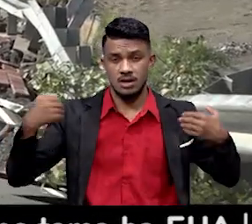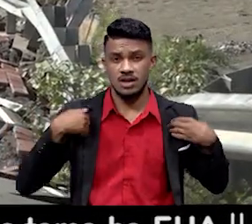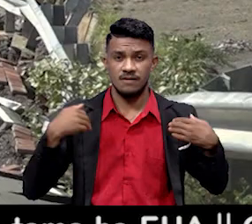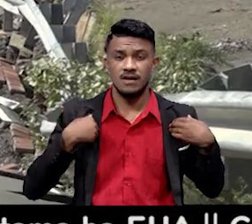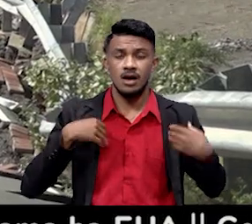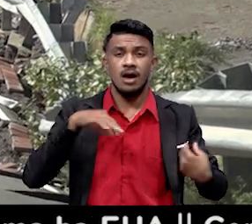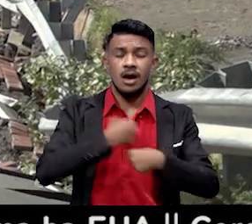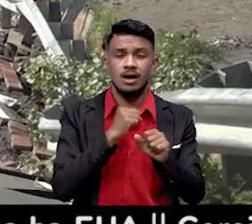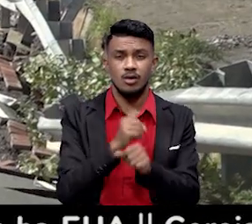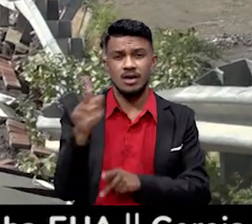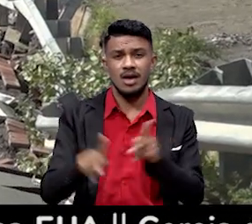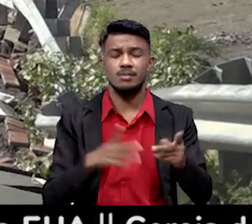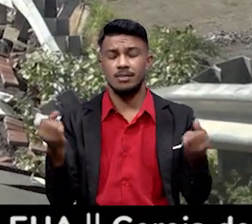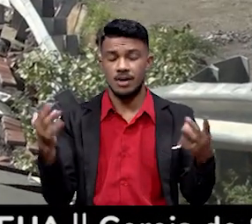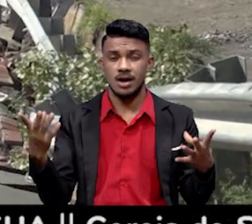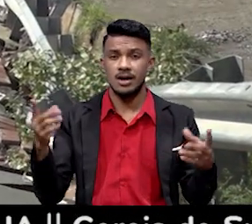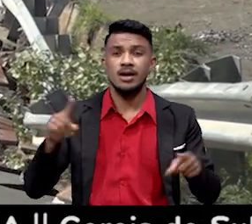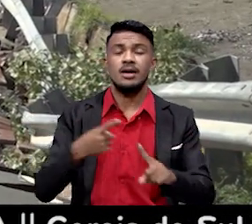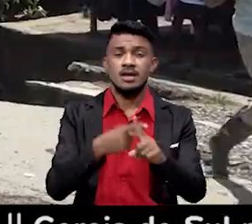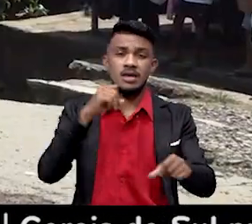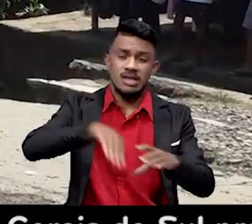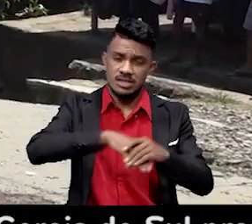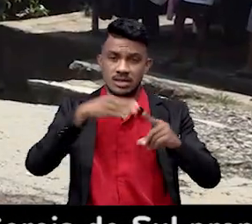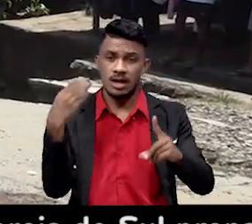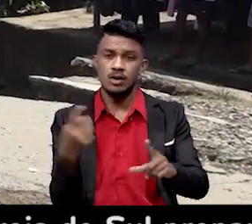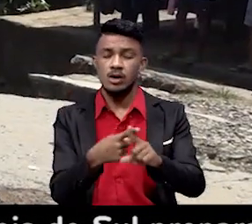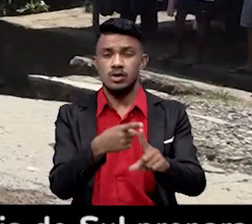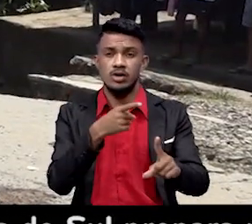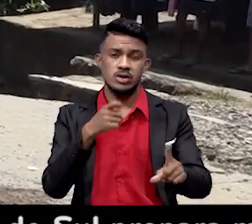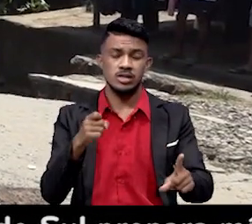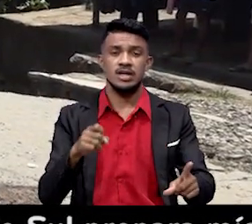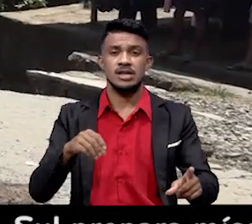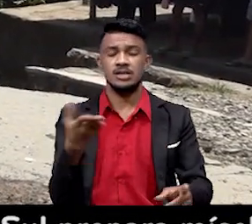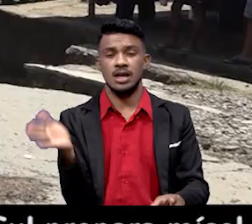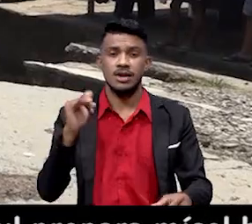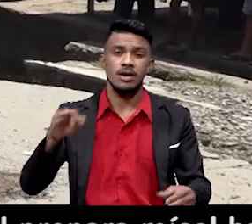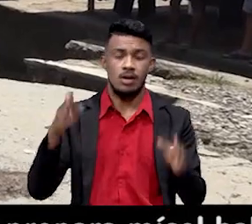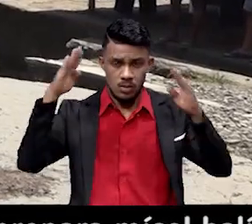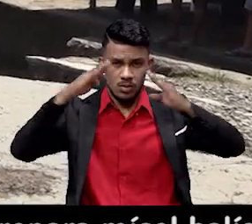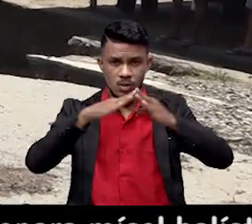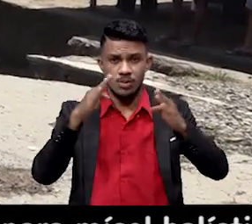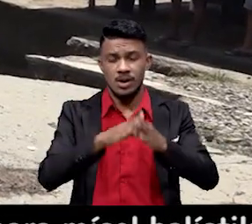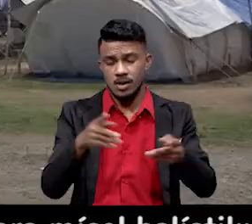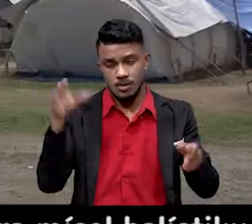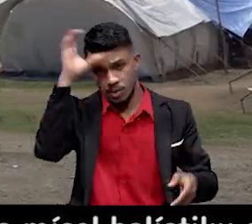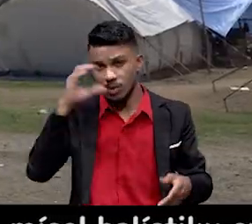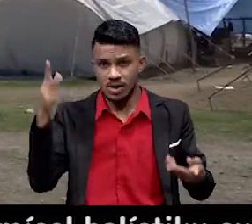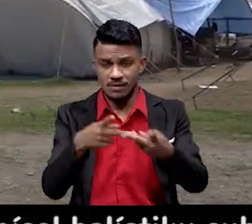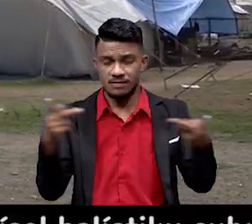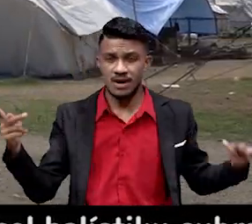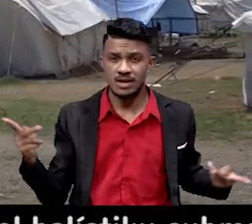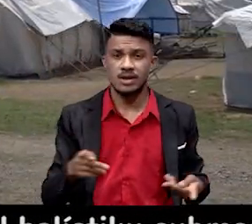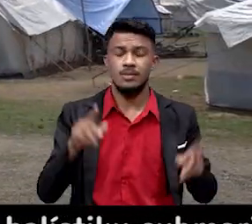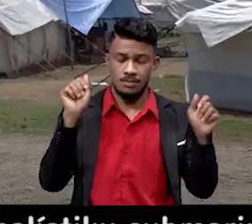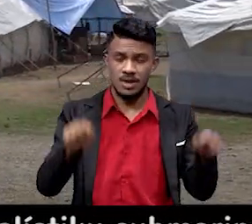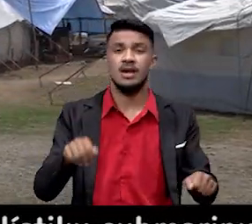obriga komunidade barak tengki sai husik hela sira nia uma hori babuka fatin seguru atu hamahan an nebe